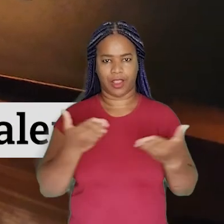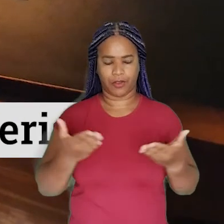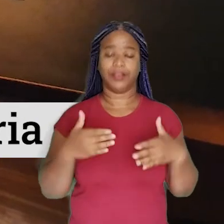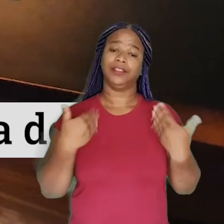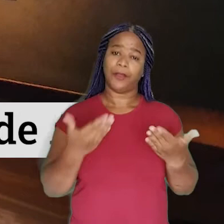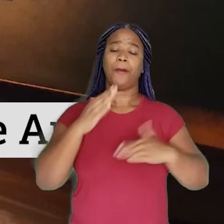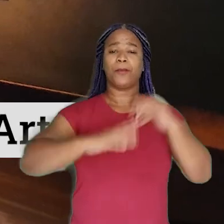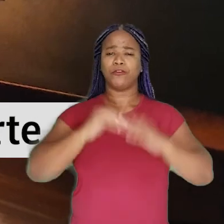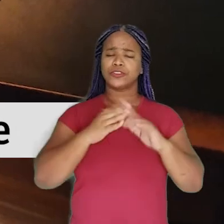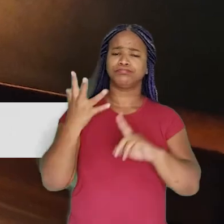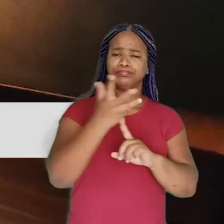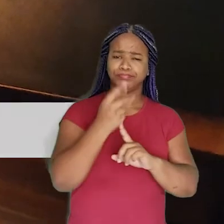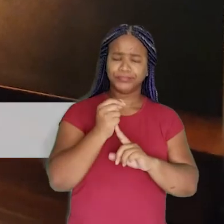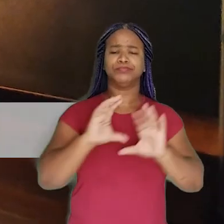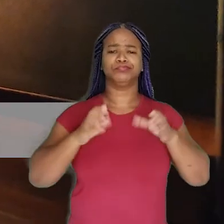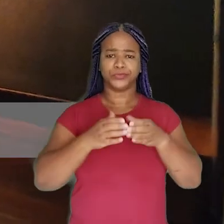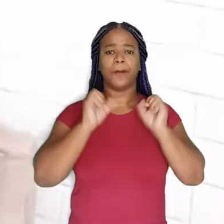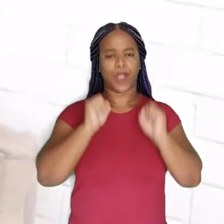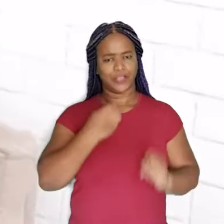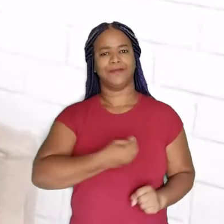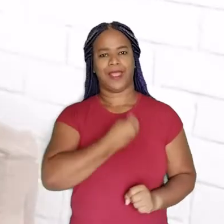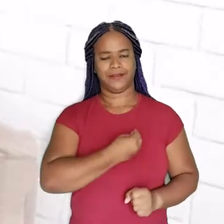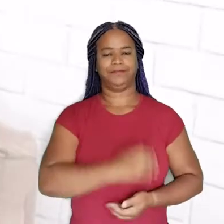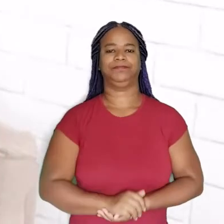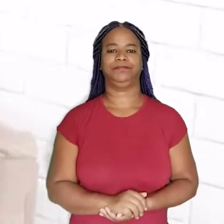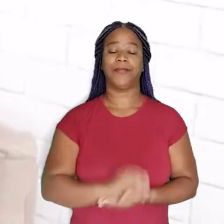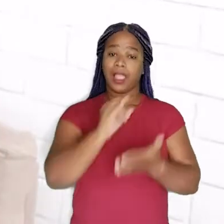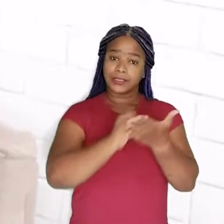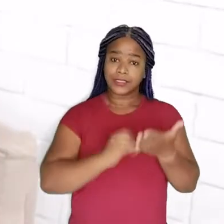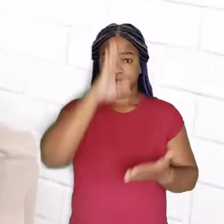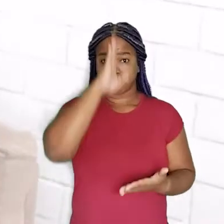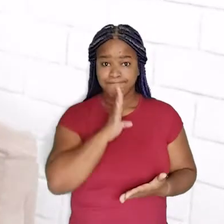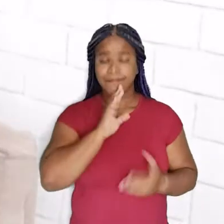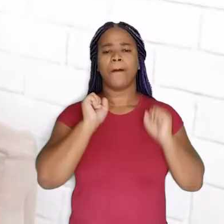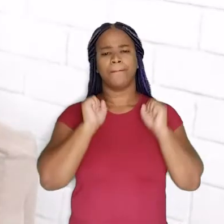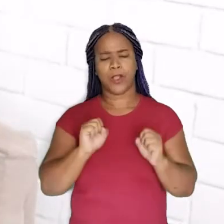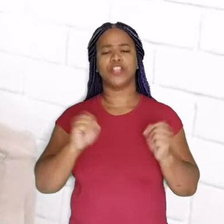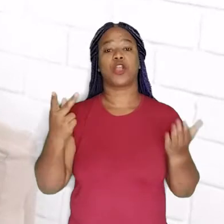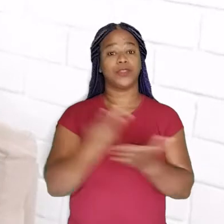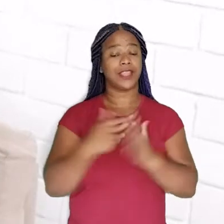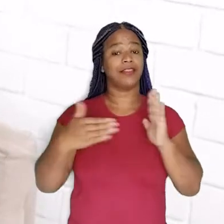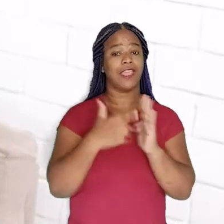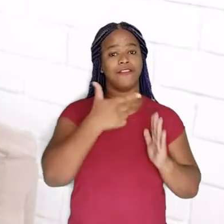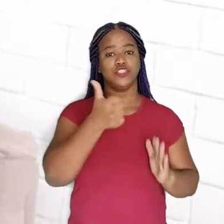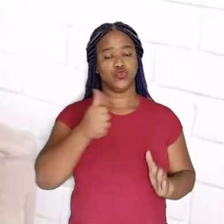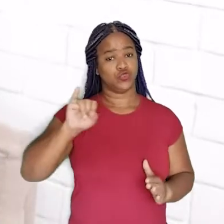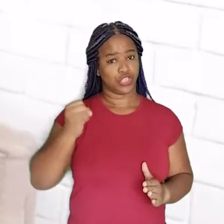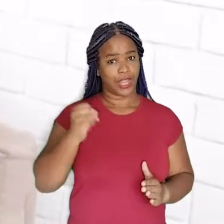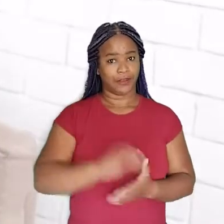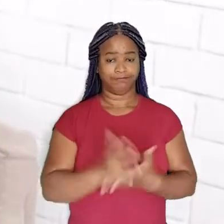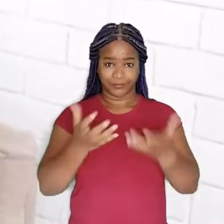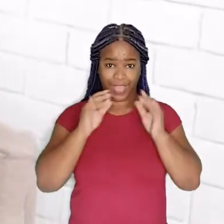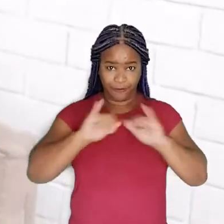mostras individuais ou coletivas podem participar. A inscrição é gratuita e pode ser feita até o próximo dia 21 de janeiro. Para